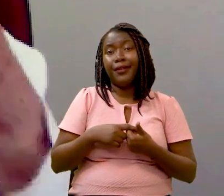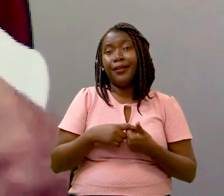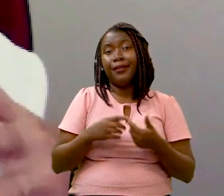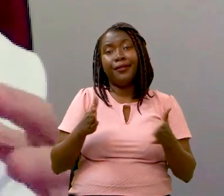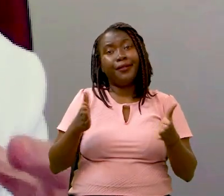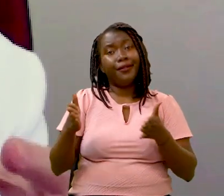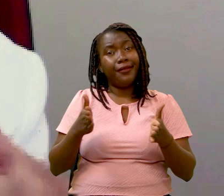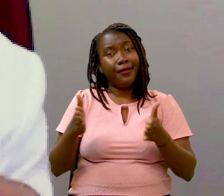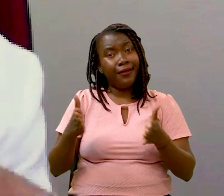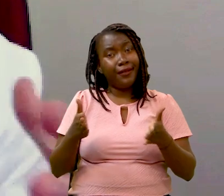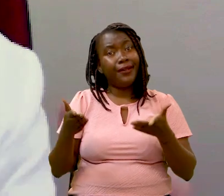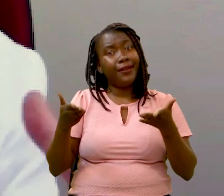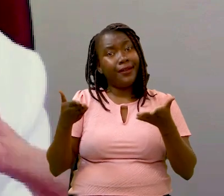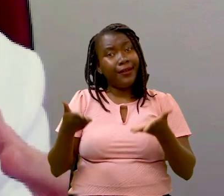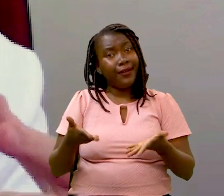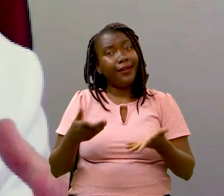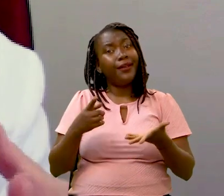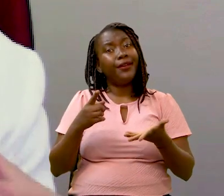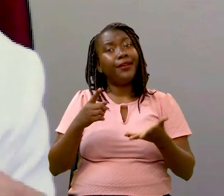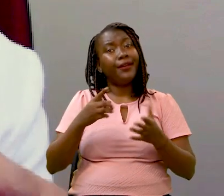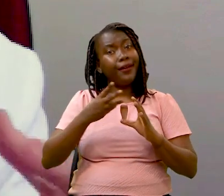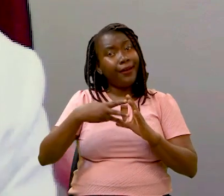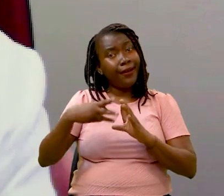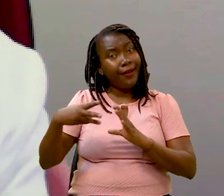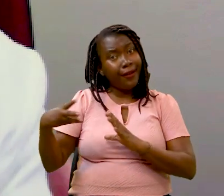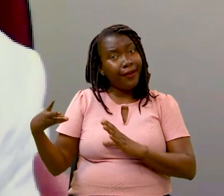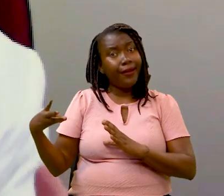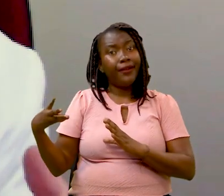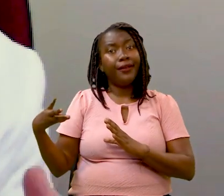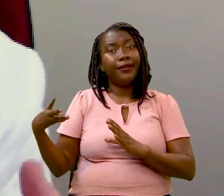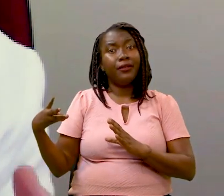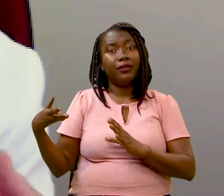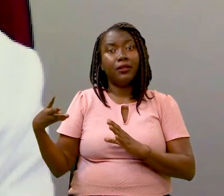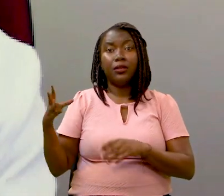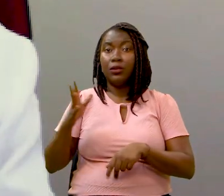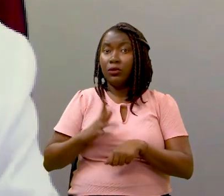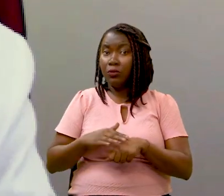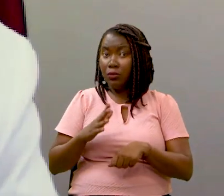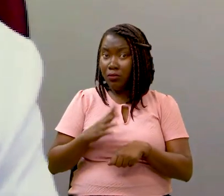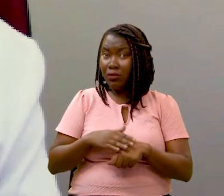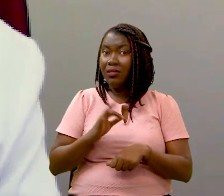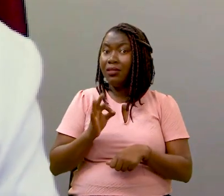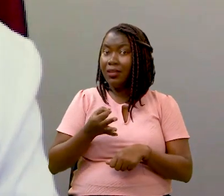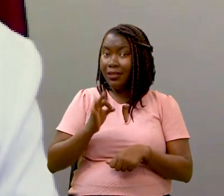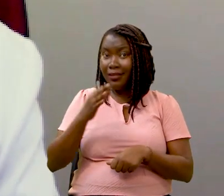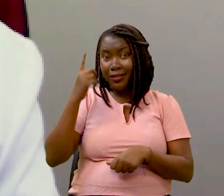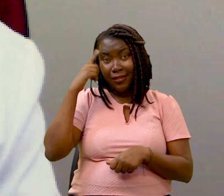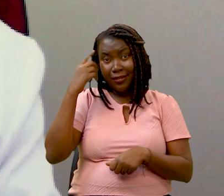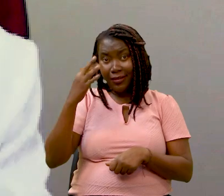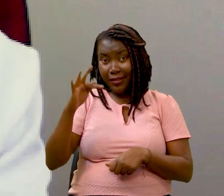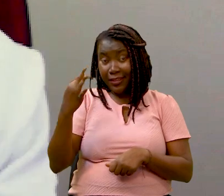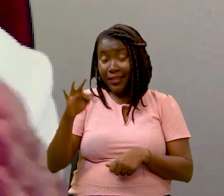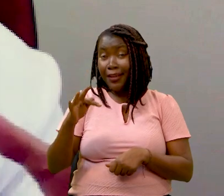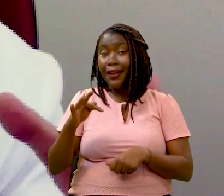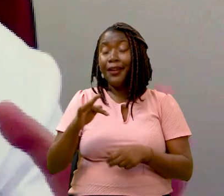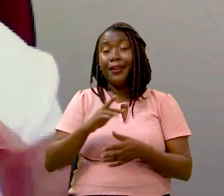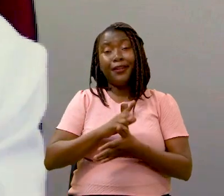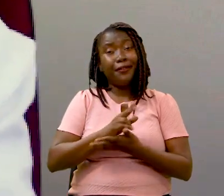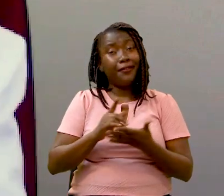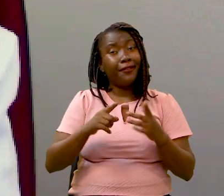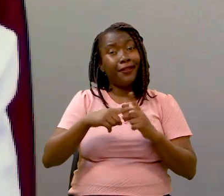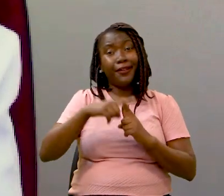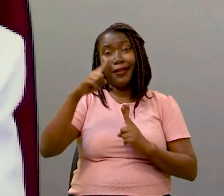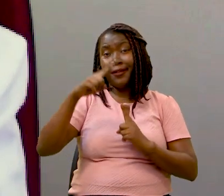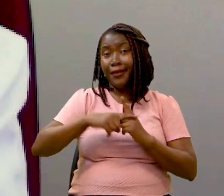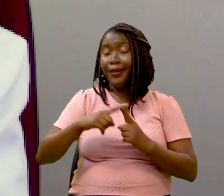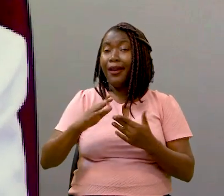várias fases aí que caracterizam essa doença, né, a enxaqueca, e vários graus,